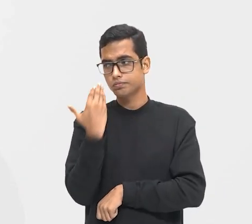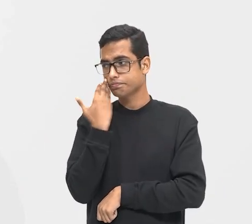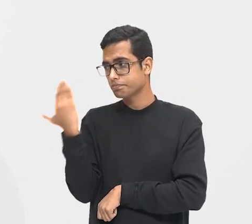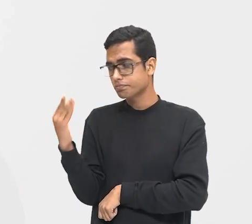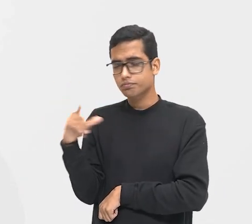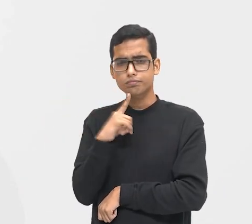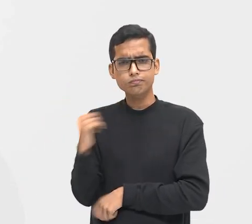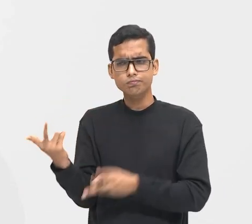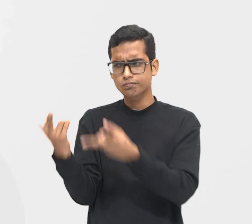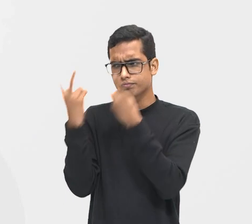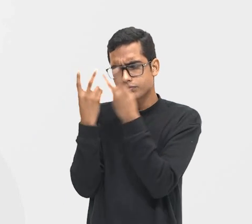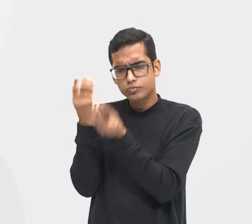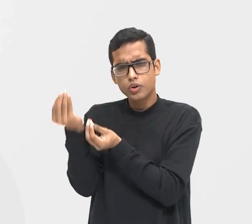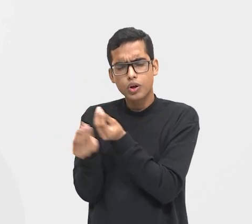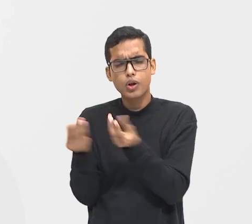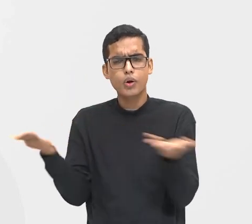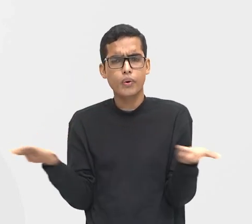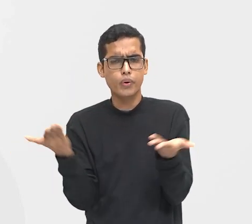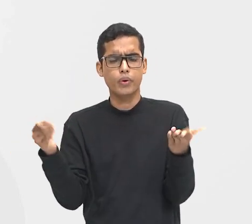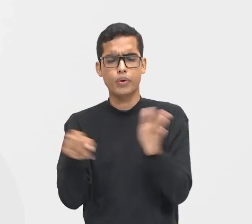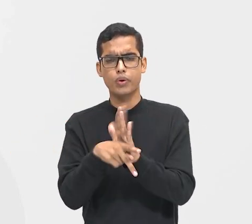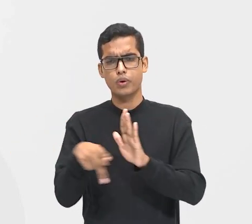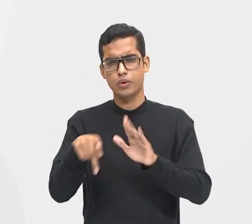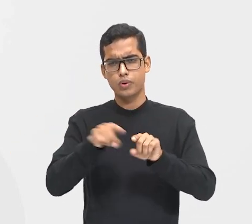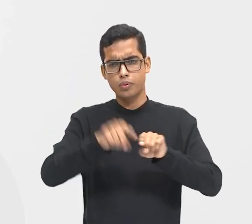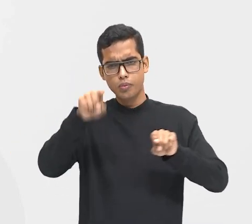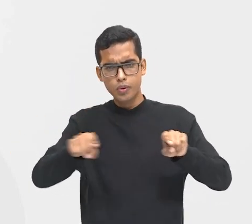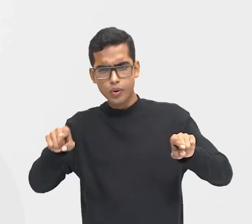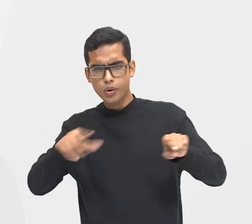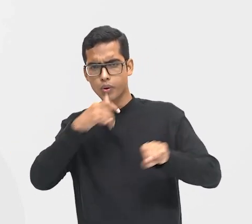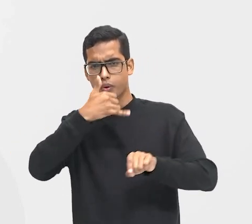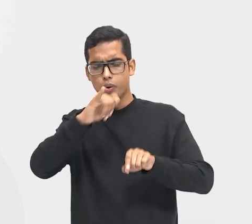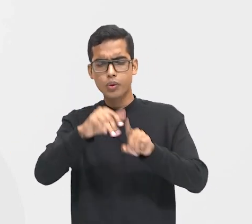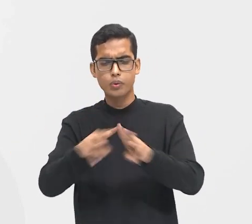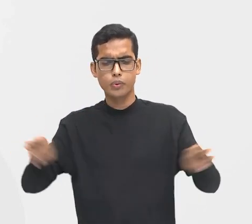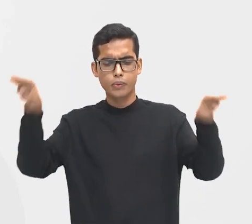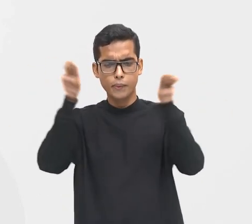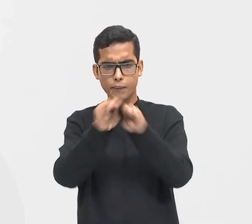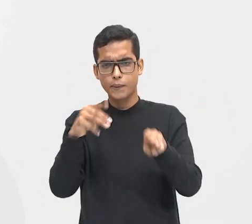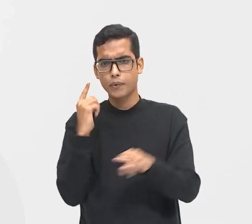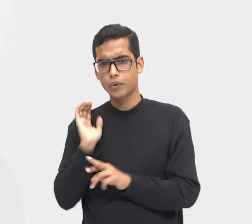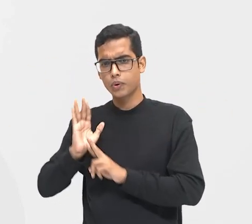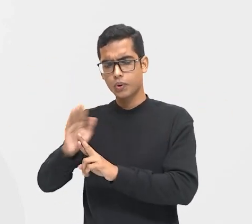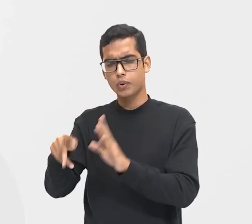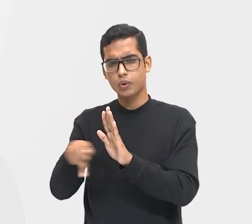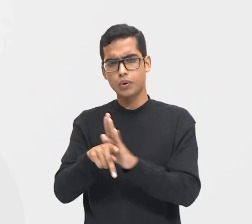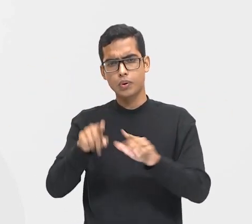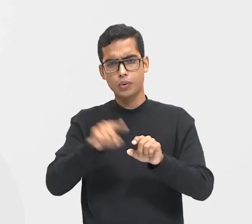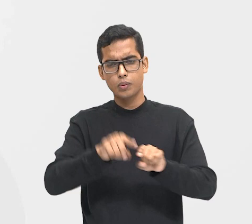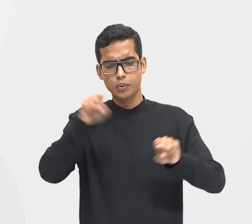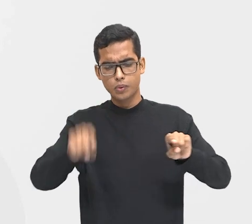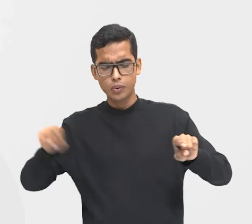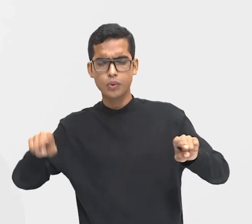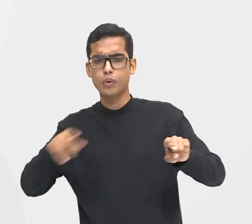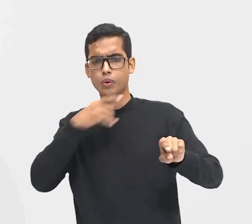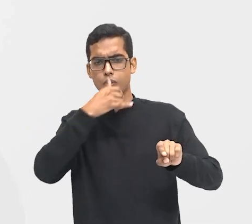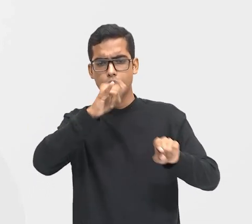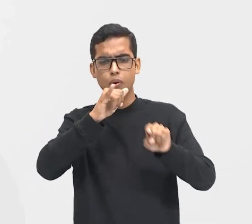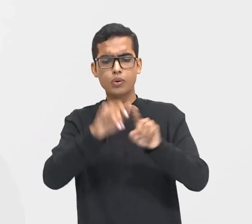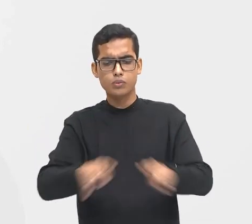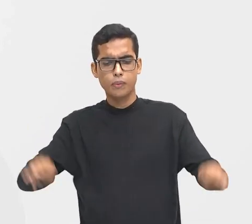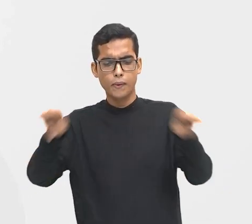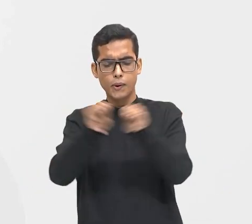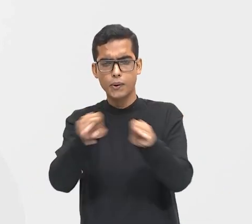eletromagnéticas. Então a gente está observando ali que as ondas, né, elas estão representadas aí no nosso espectro eletromagnético e nós